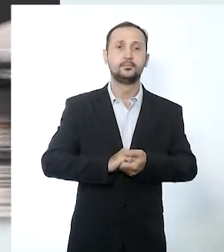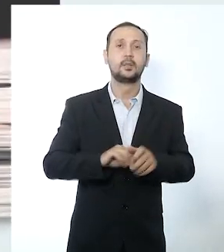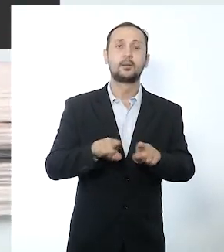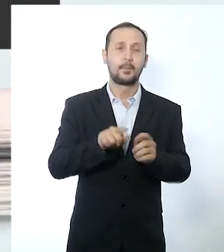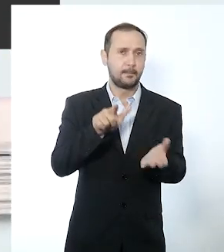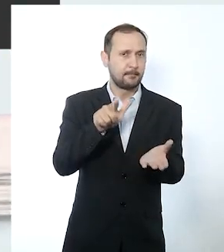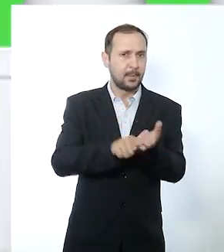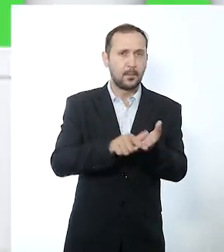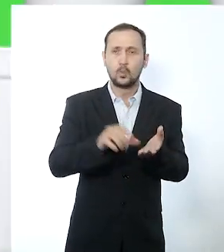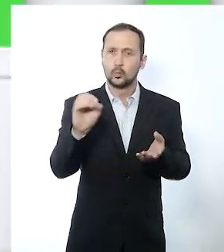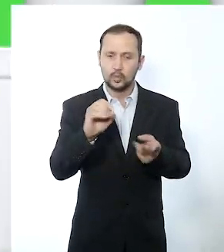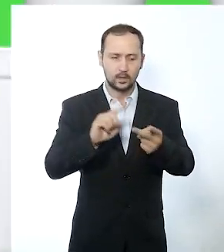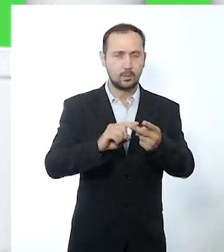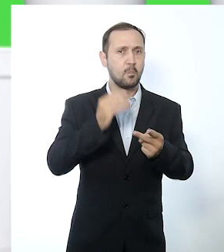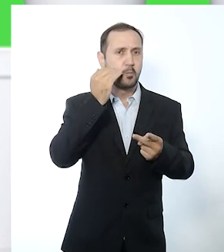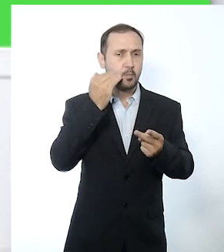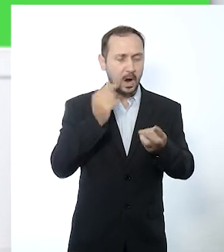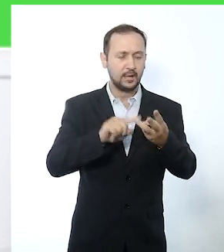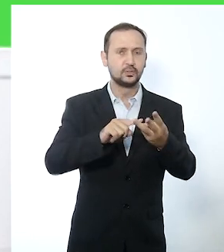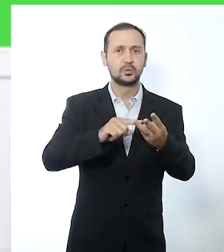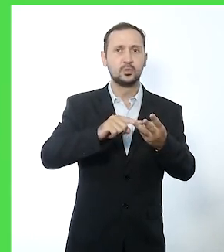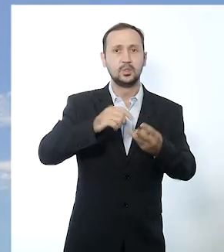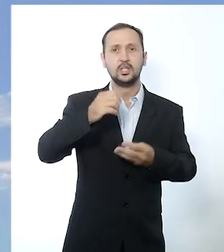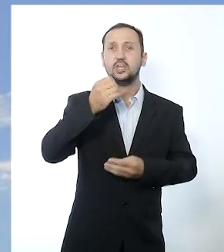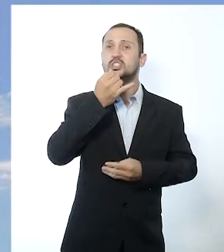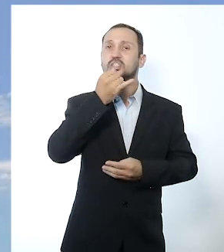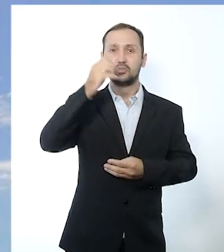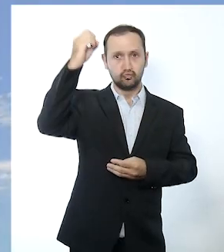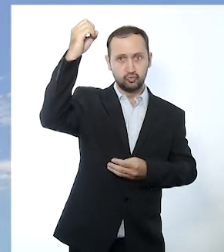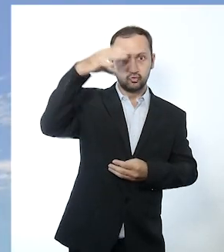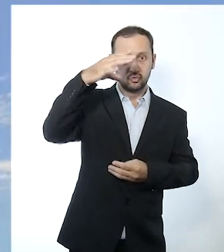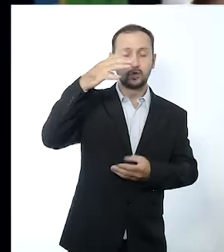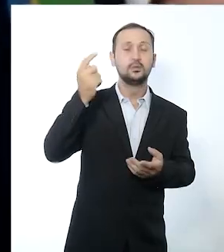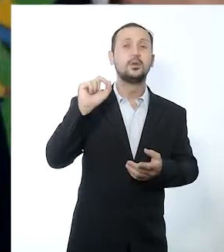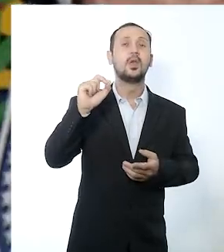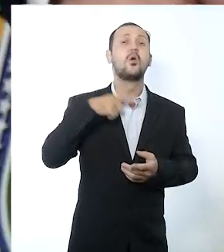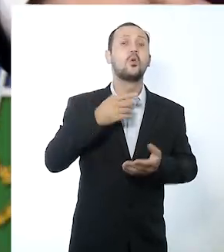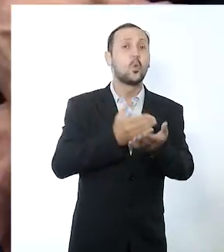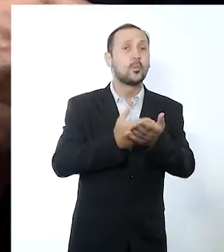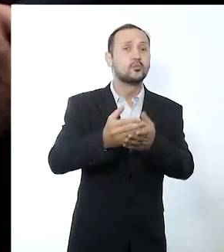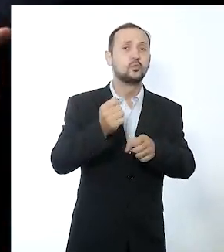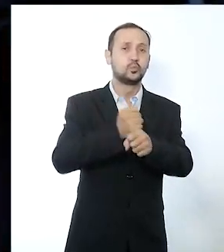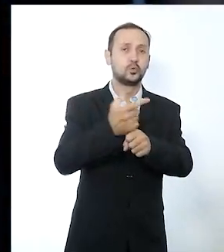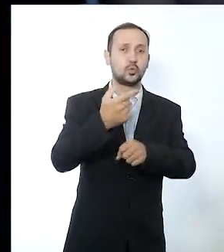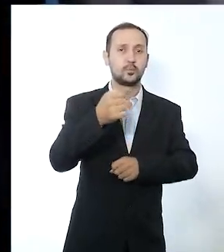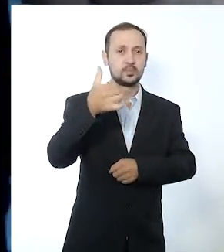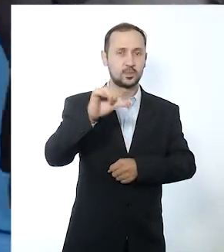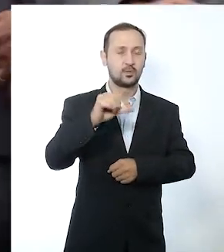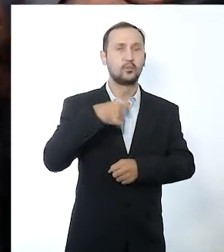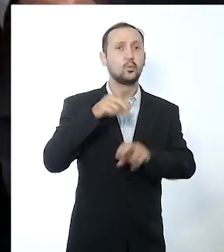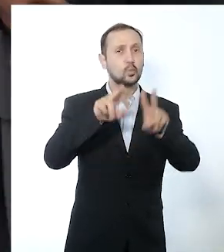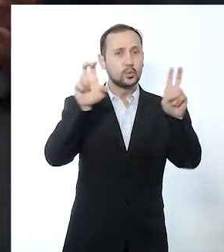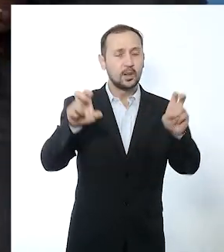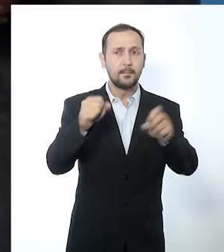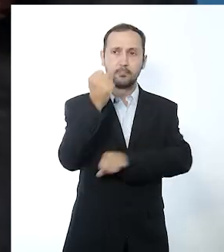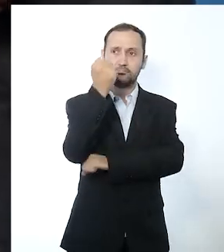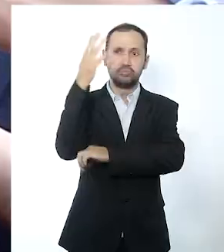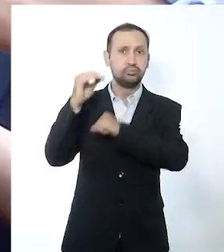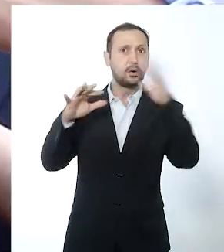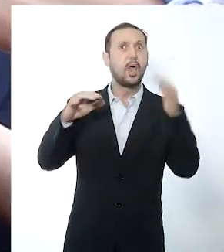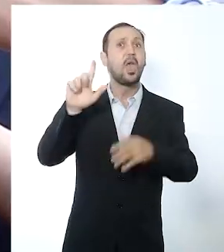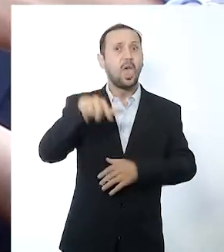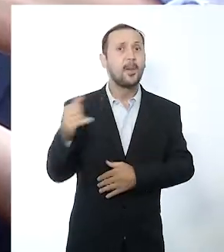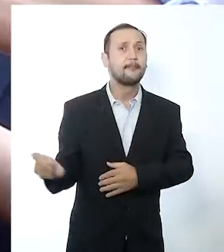Zero, Chega de Plásticos e Energia Solar são as campanhas promovidas em 2019. A área ambiental é